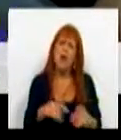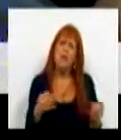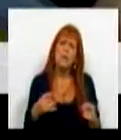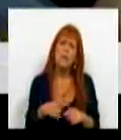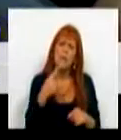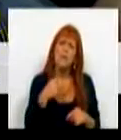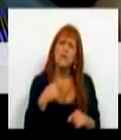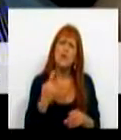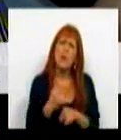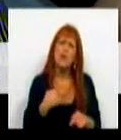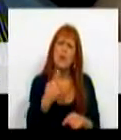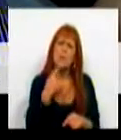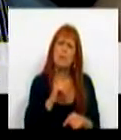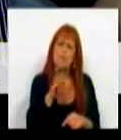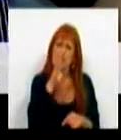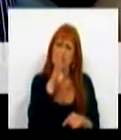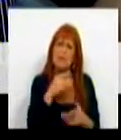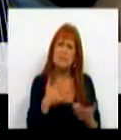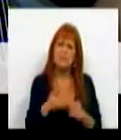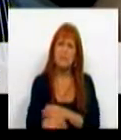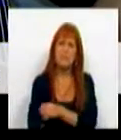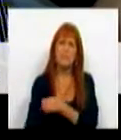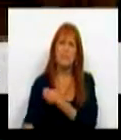seguramente, repita-me só, porque eu não percebi se era... Se era...